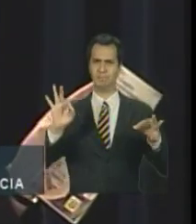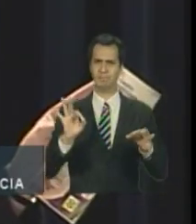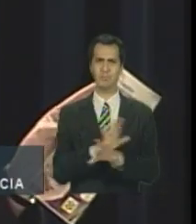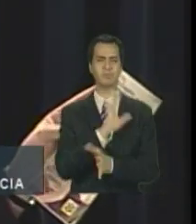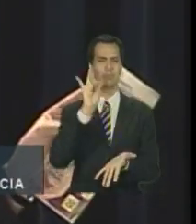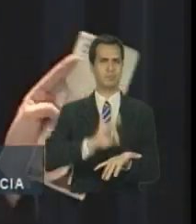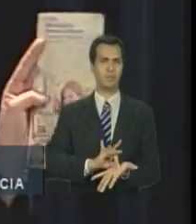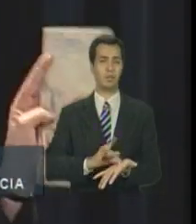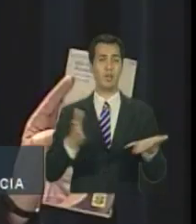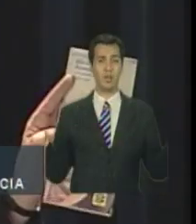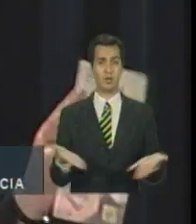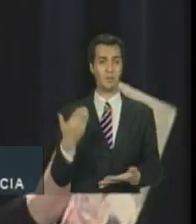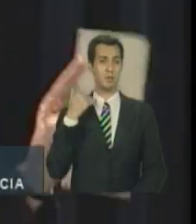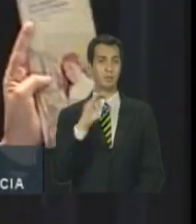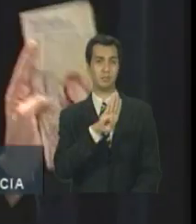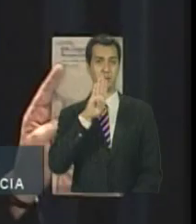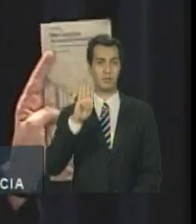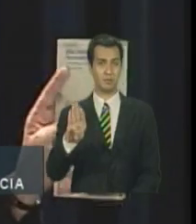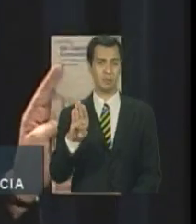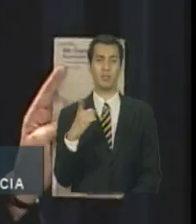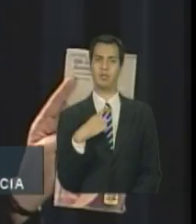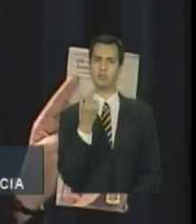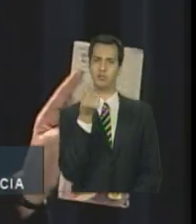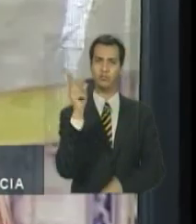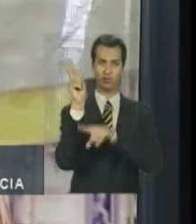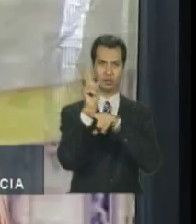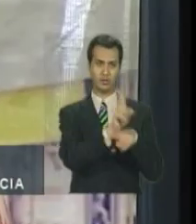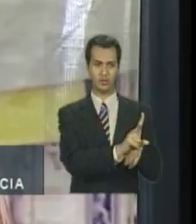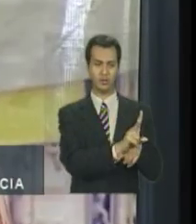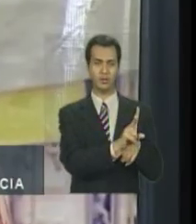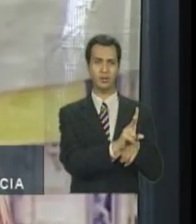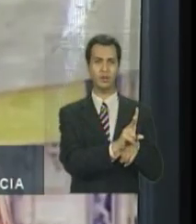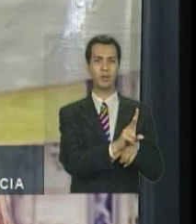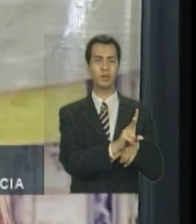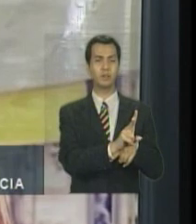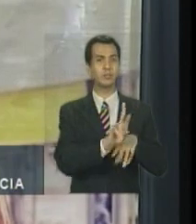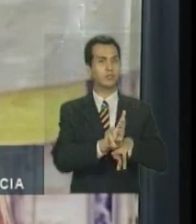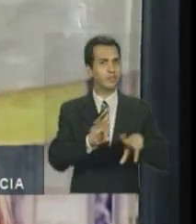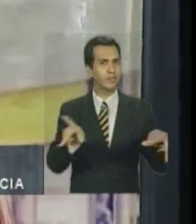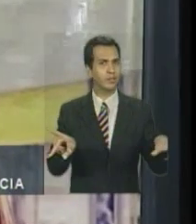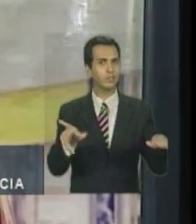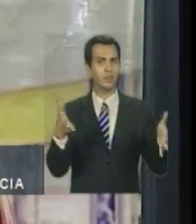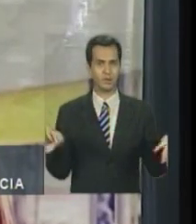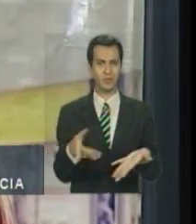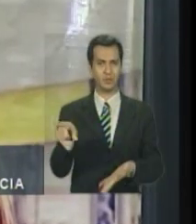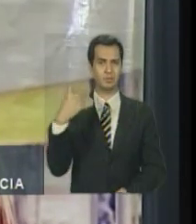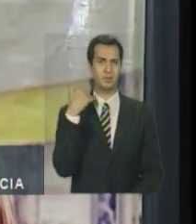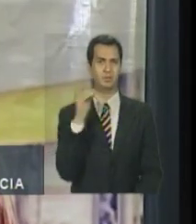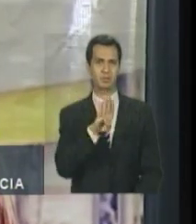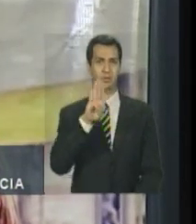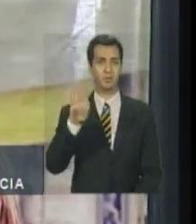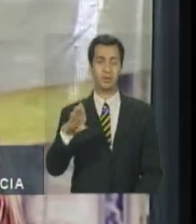crédito diferenciado para você. Eu quero dizer para vocês que este também é hoje uma instituição financeira